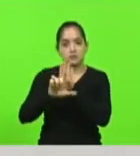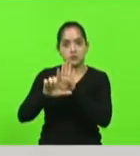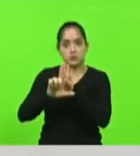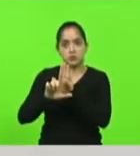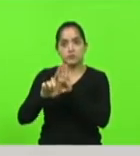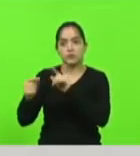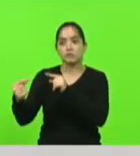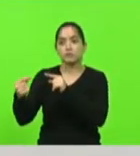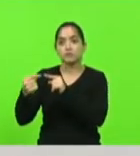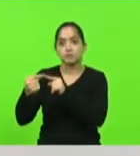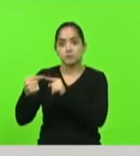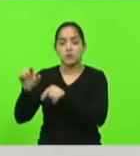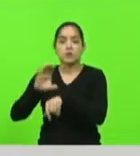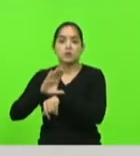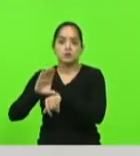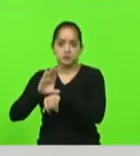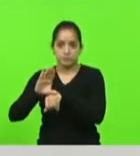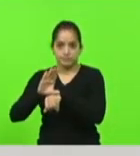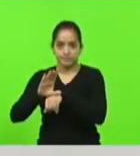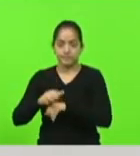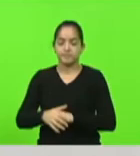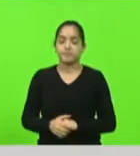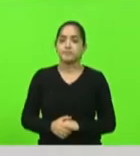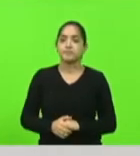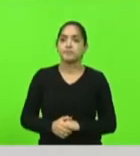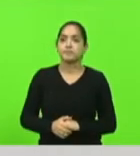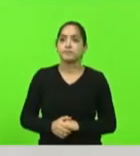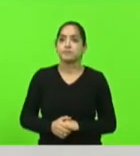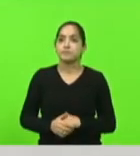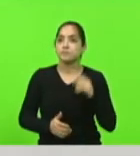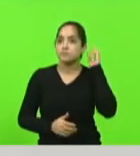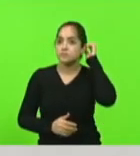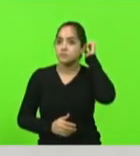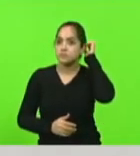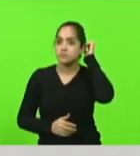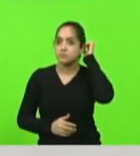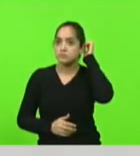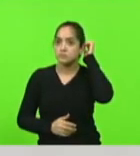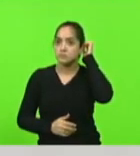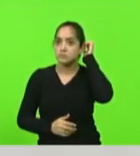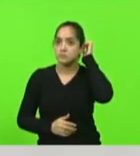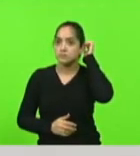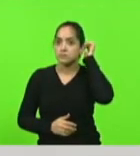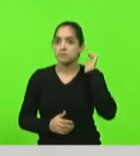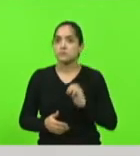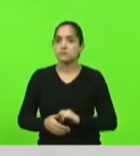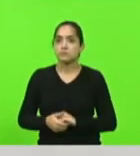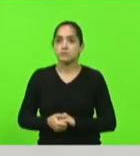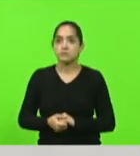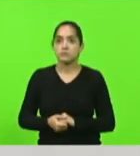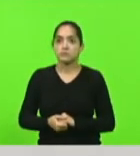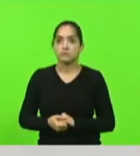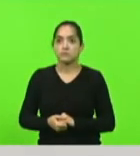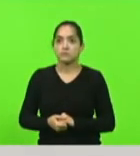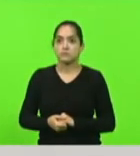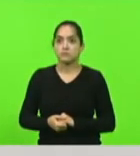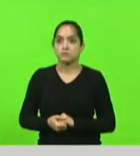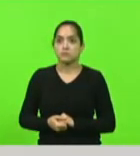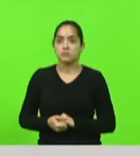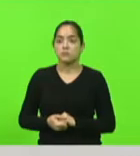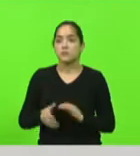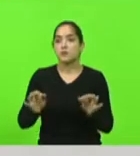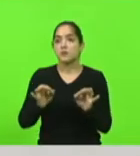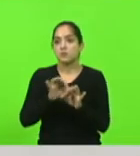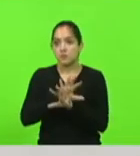na constitucionalidade. Vossa Excelência terá mais 30 segundos, deputado. E, para encerrar